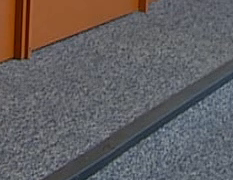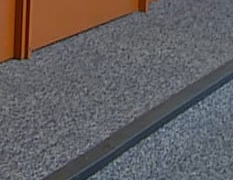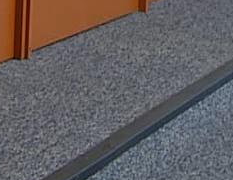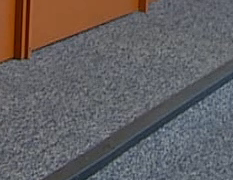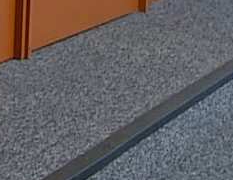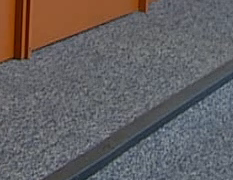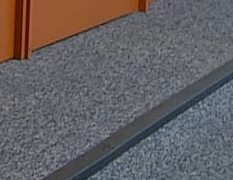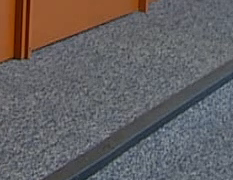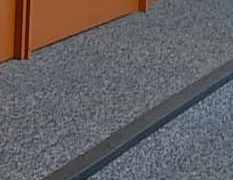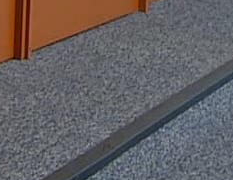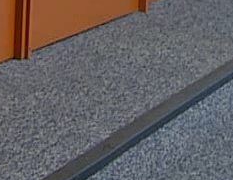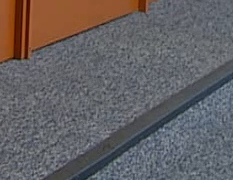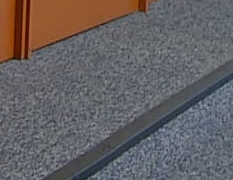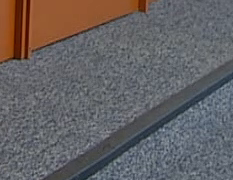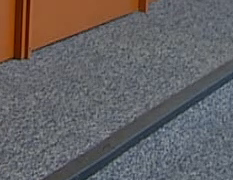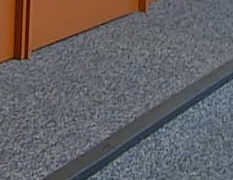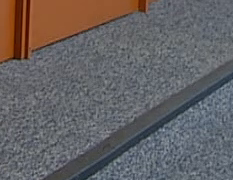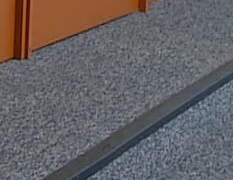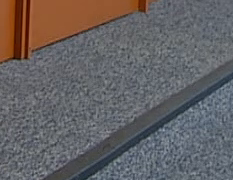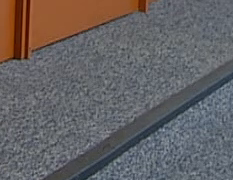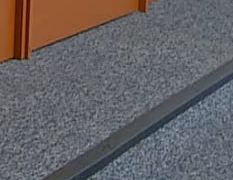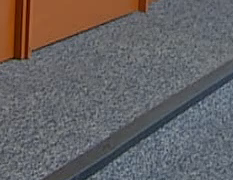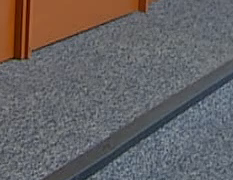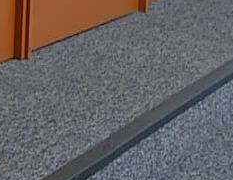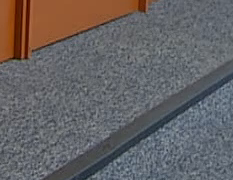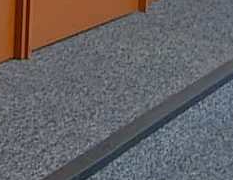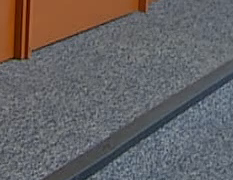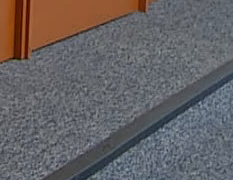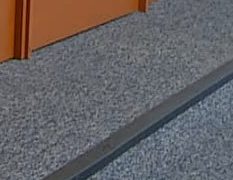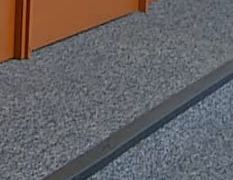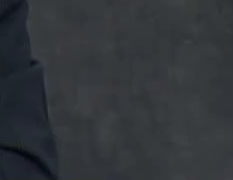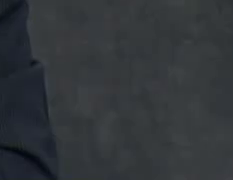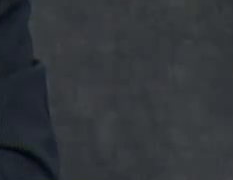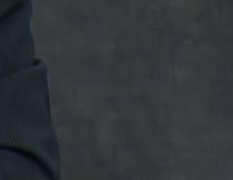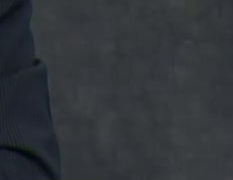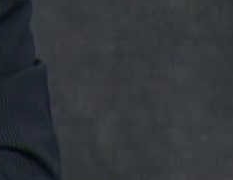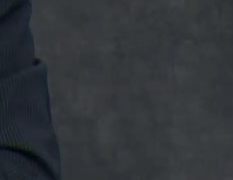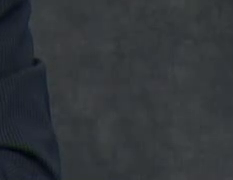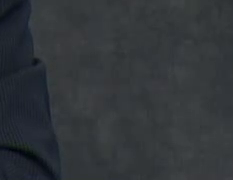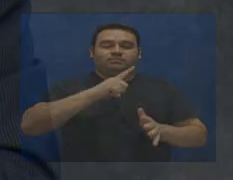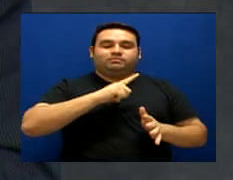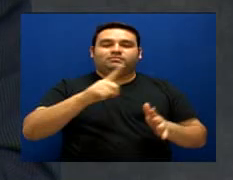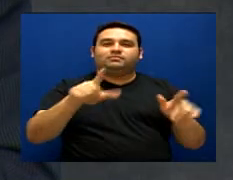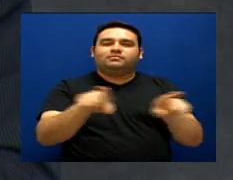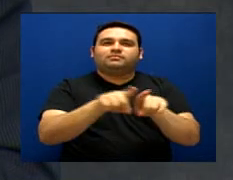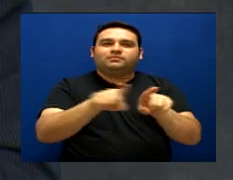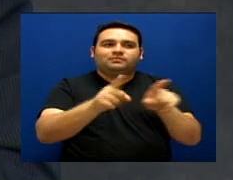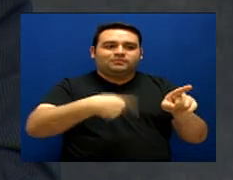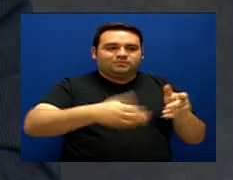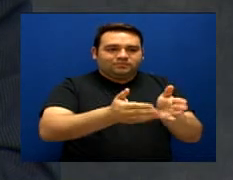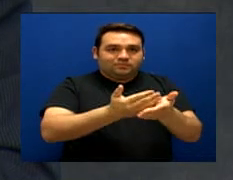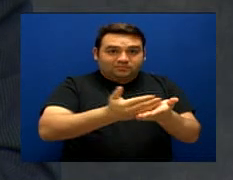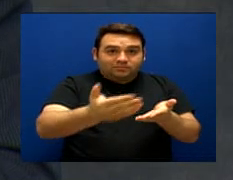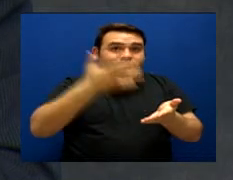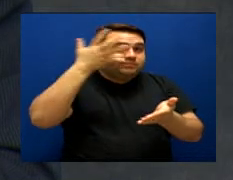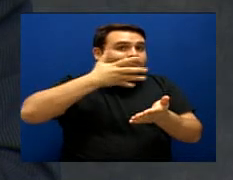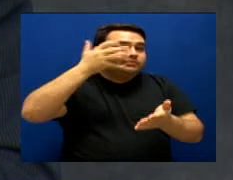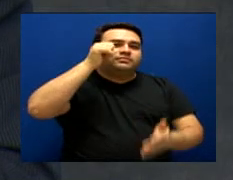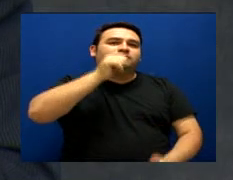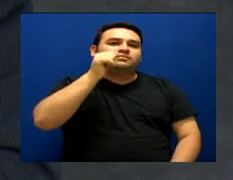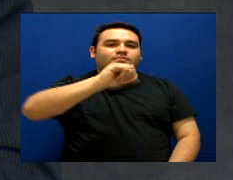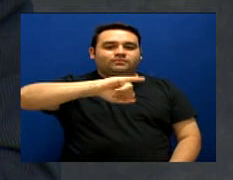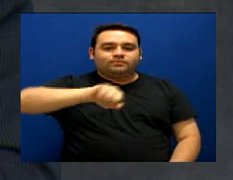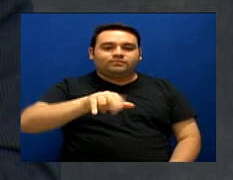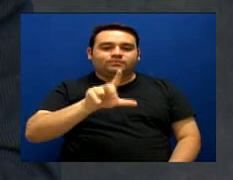Após essa pequena prestação de contas aí da Câmara com relação à legislação existente, e antes de iniciar a palestra da